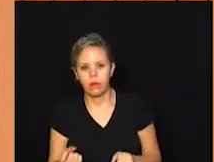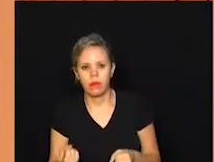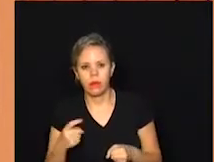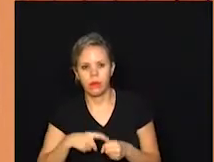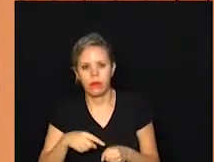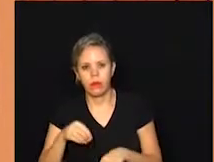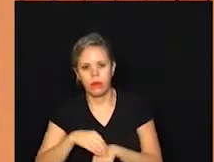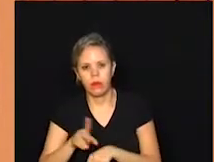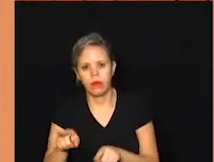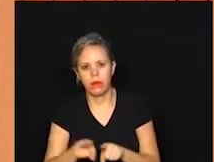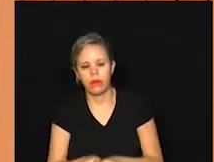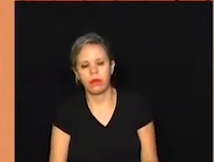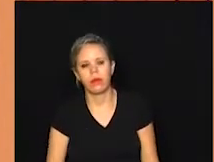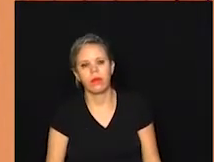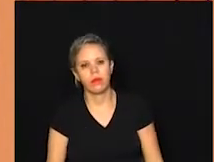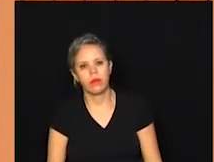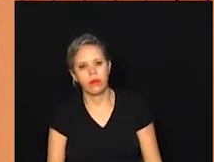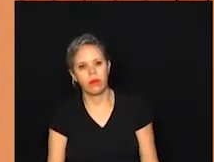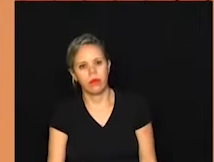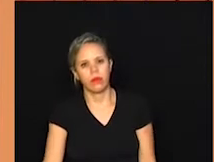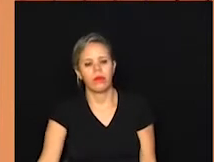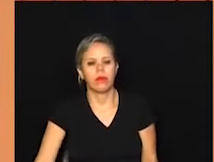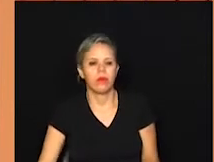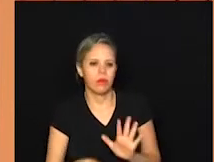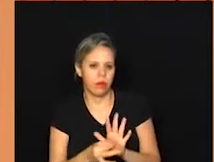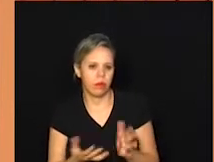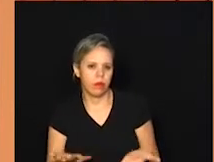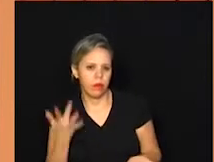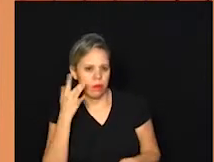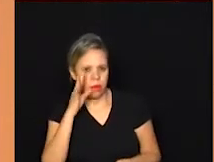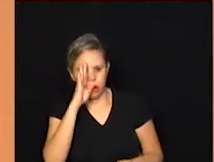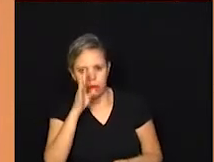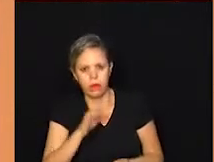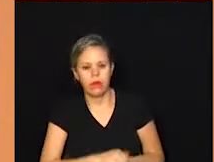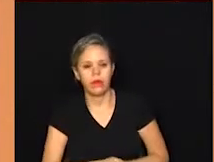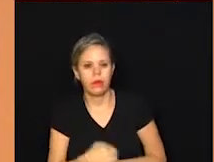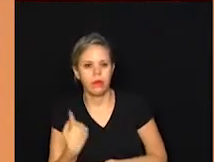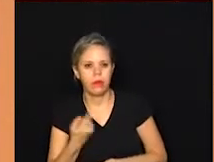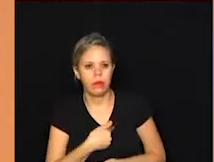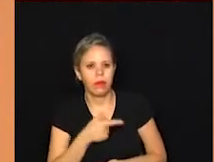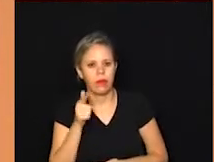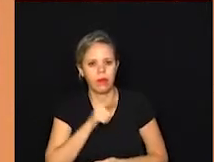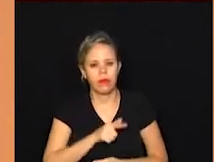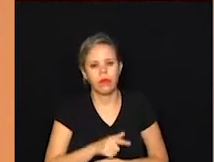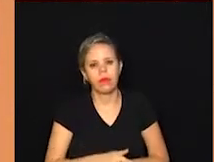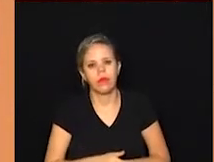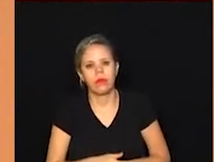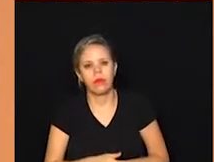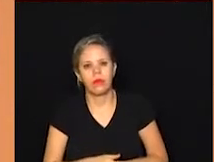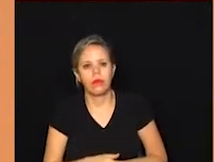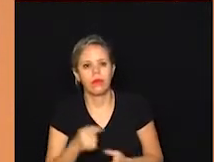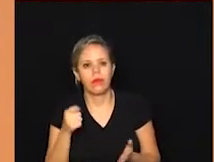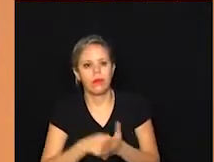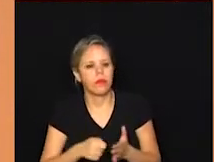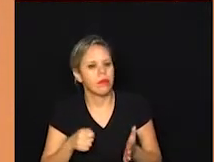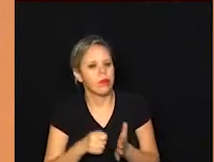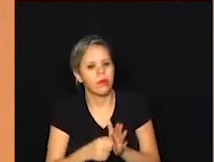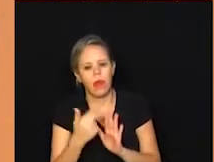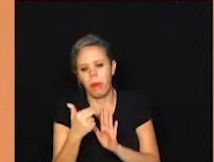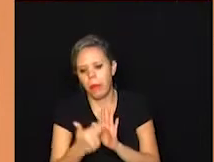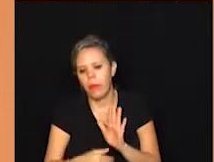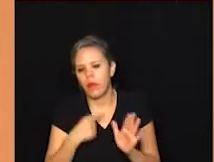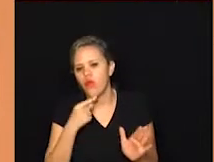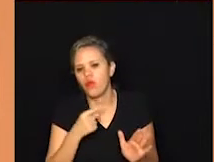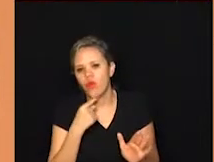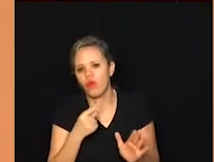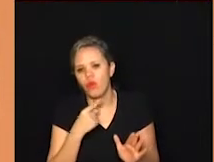você também com essas considerações, né? Eu acho que é fundamental a gente conseguir negritar todas as dúvidas, né,